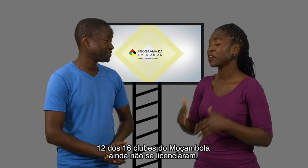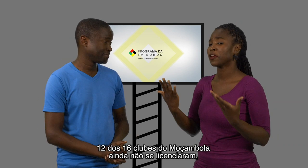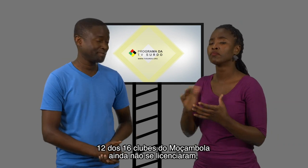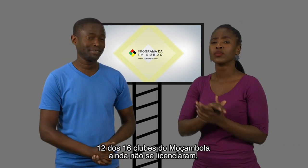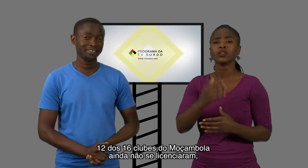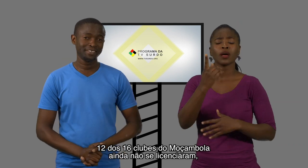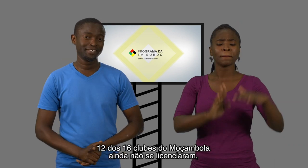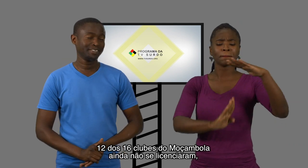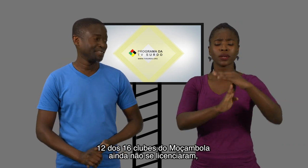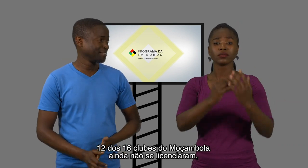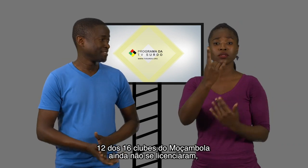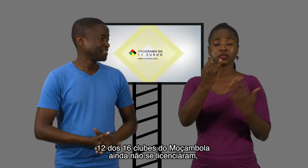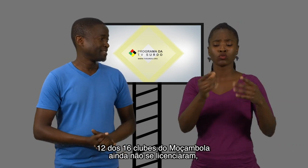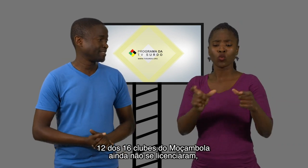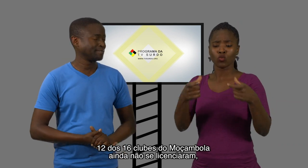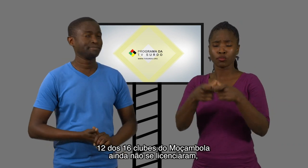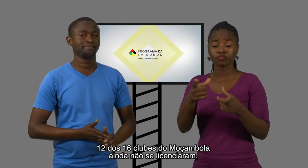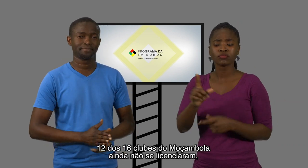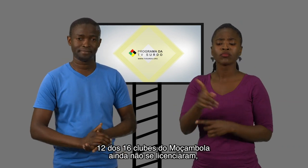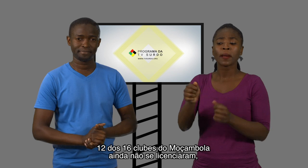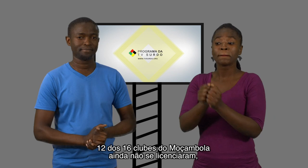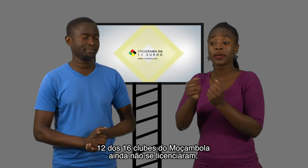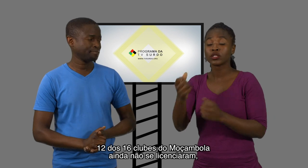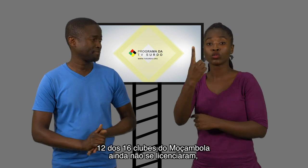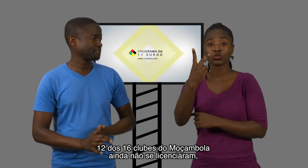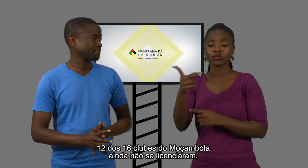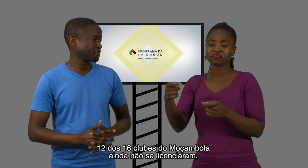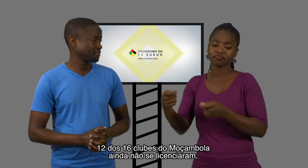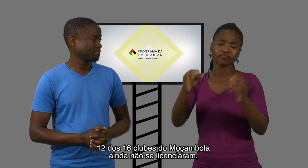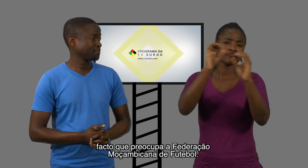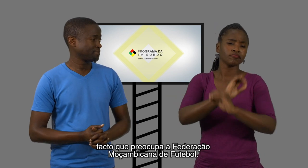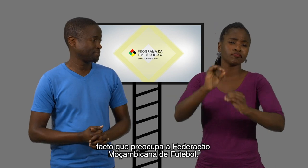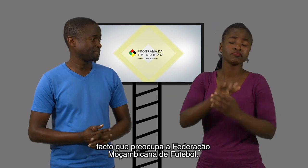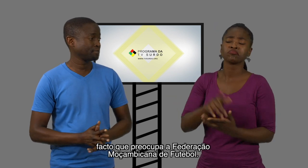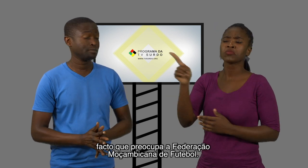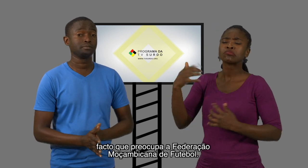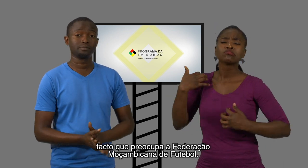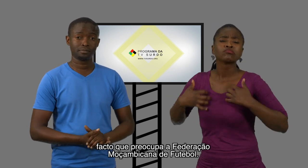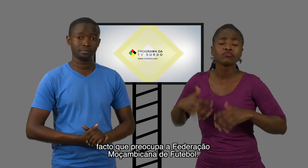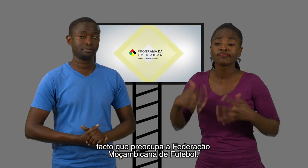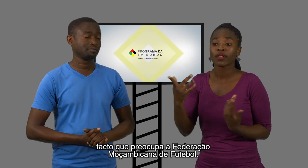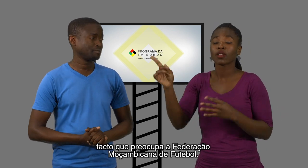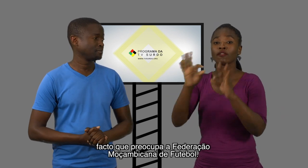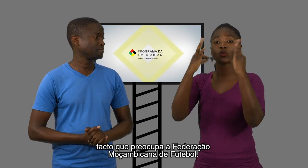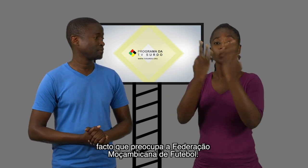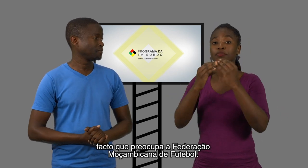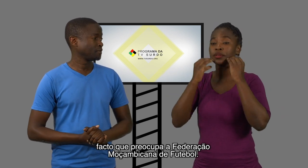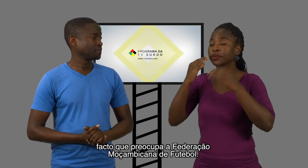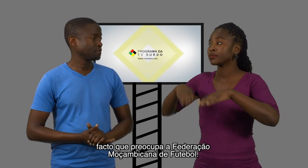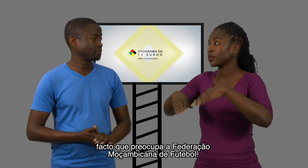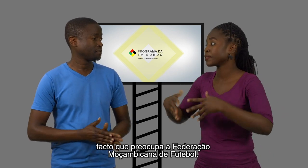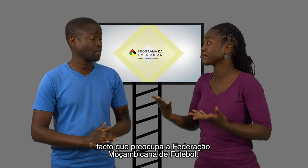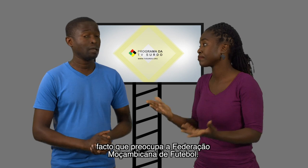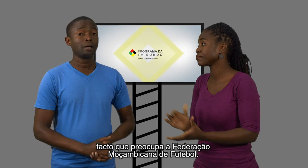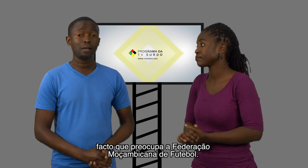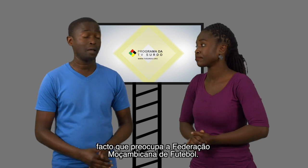Doze dos dezesseis clubes do Moçambola ainda não se licenciaram. Fato que preocupa a Federação